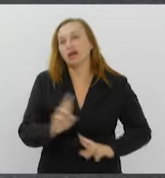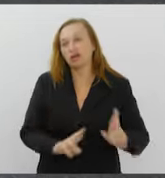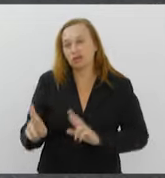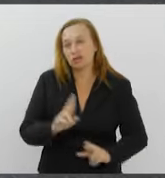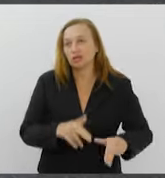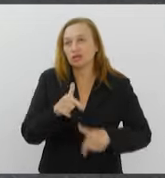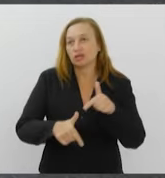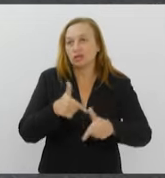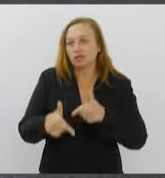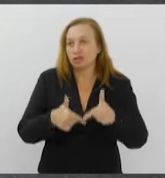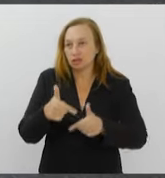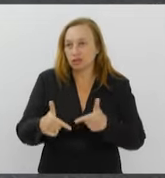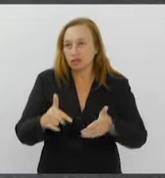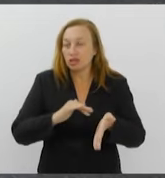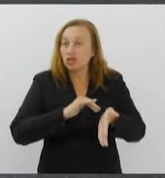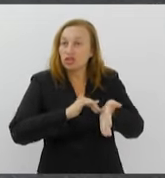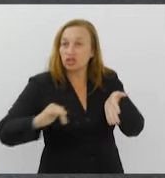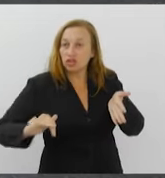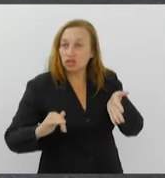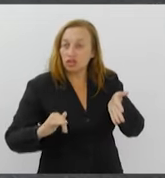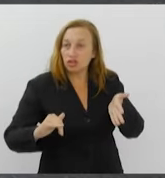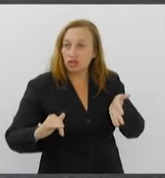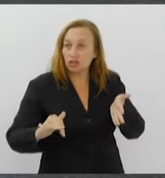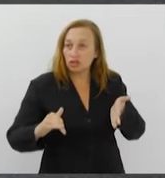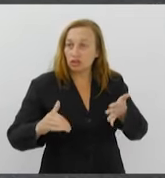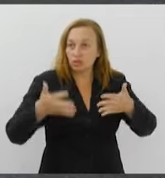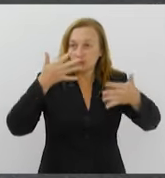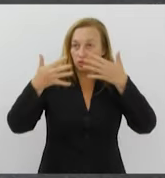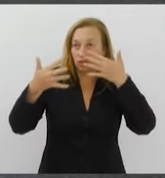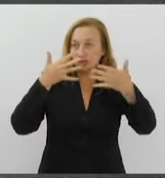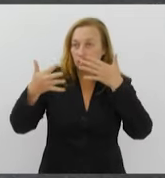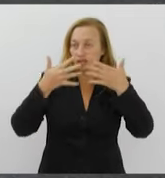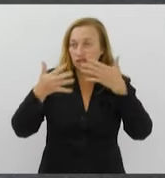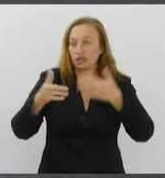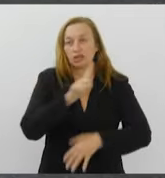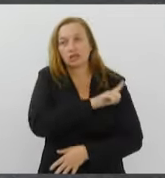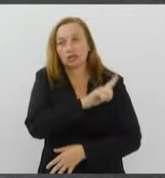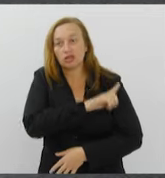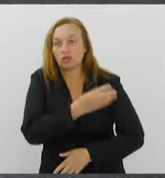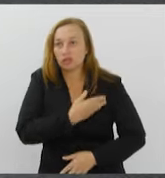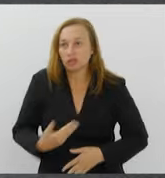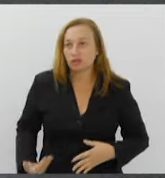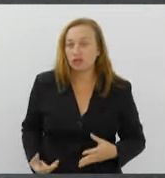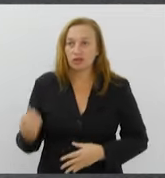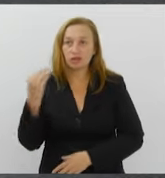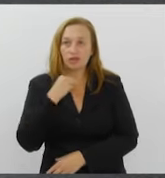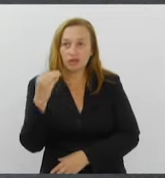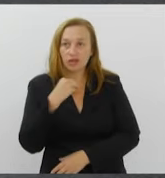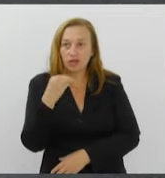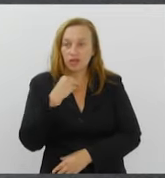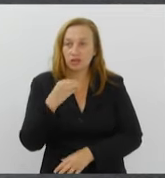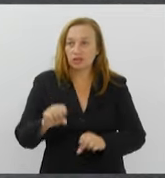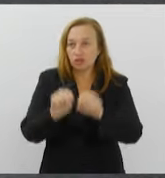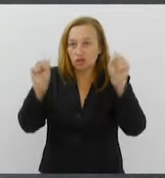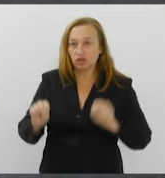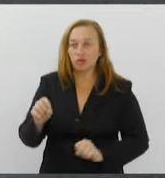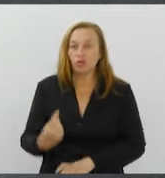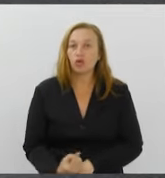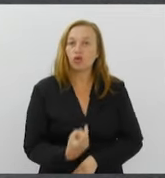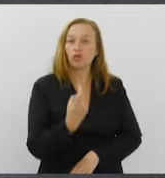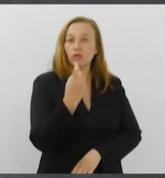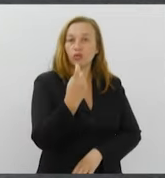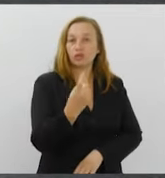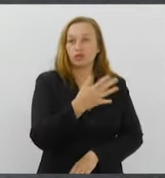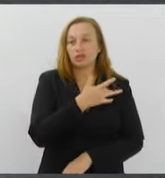tiram transparência da gestão pública, as OSs enfraquecem o Sistema Único de Saúde. Por isso, nós da bancada